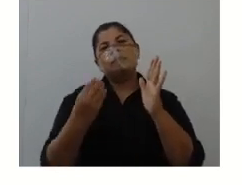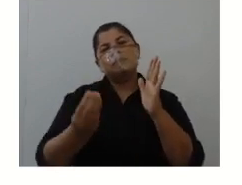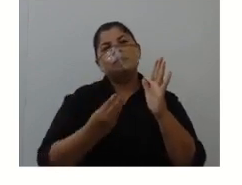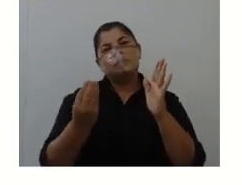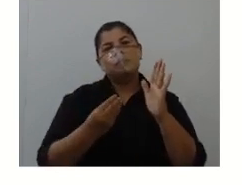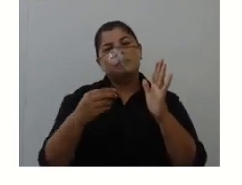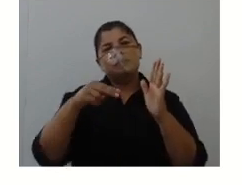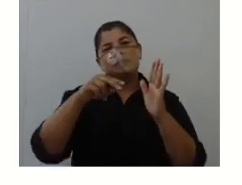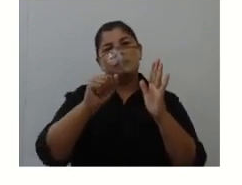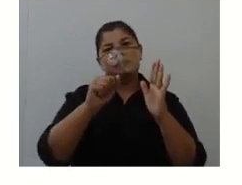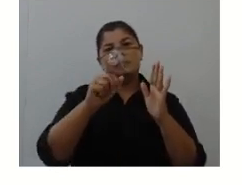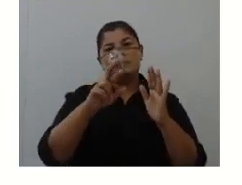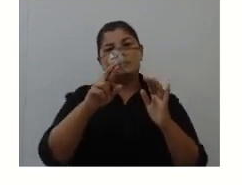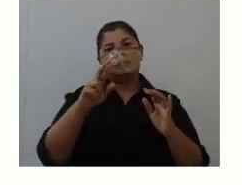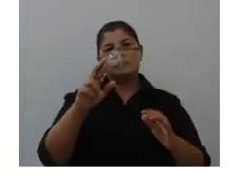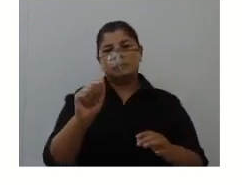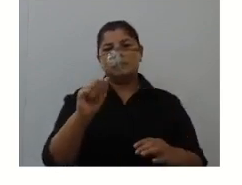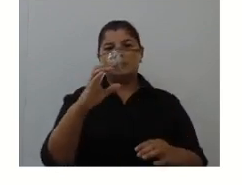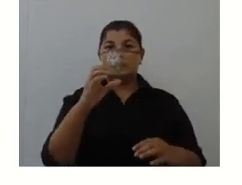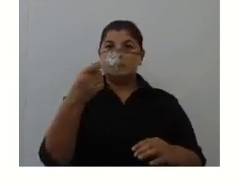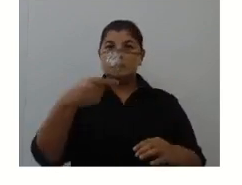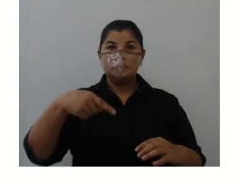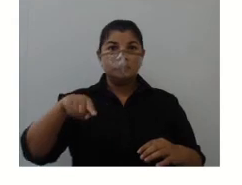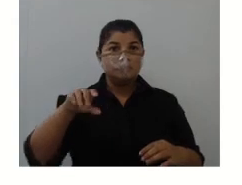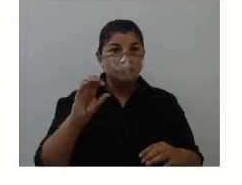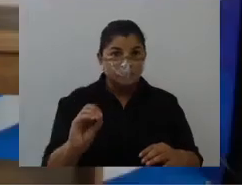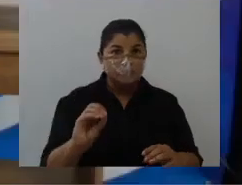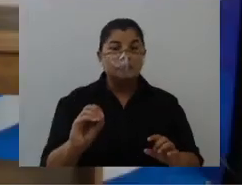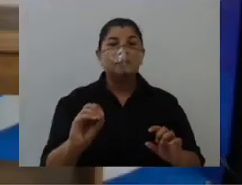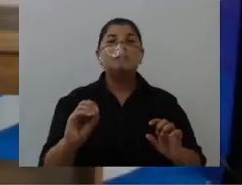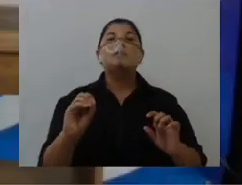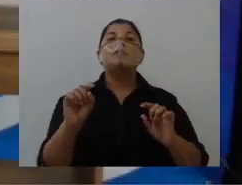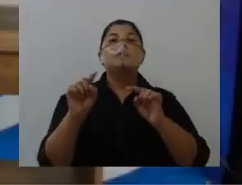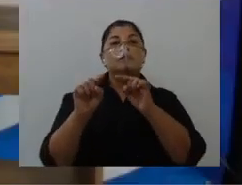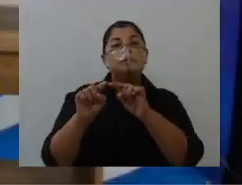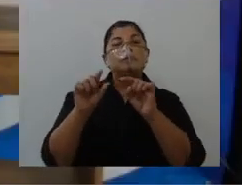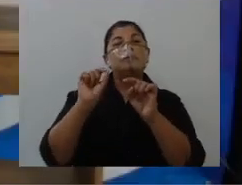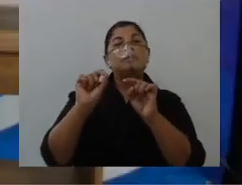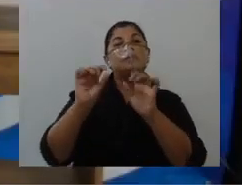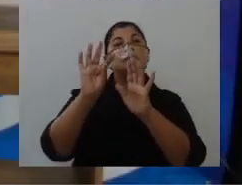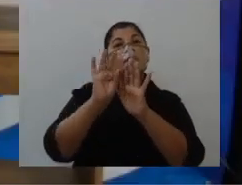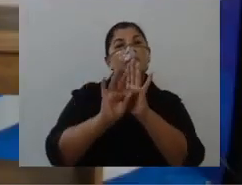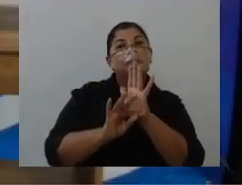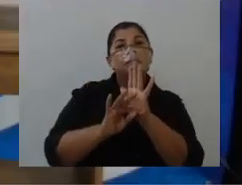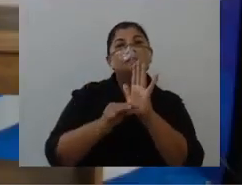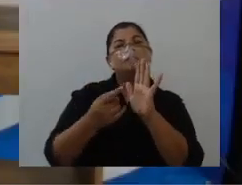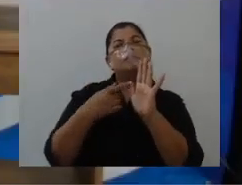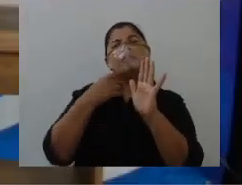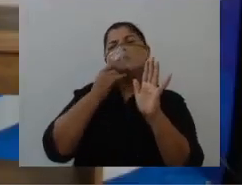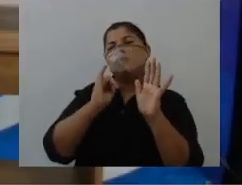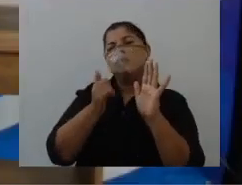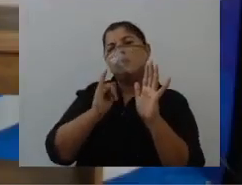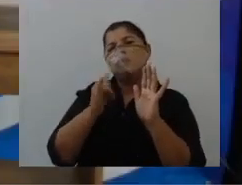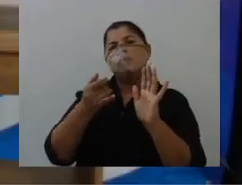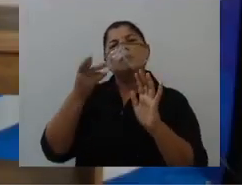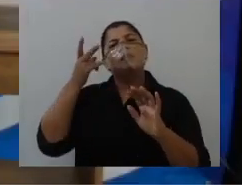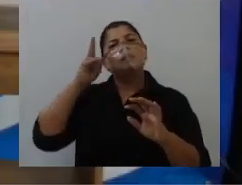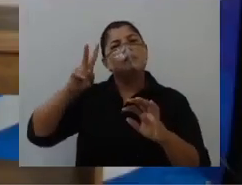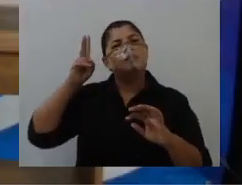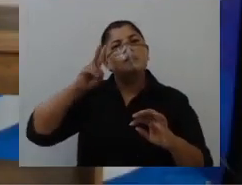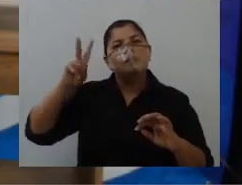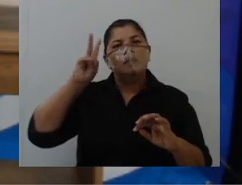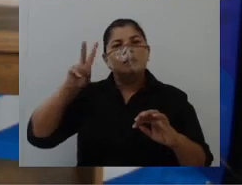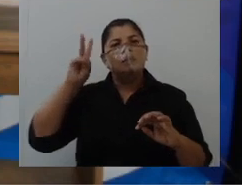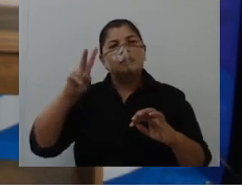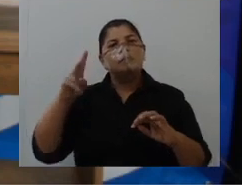em narração, se liga nisso, o texto narrativo é aquele que se preocupa em contar histórias. Lembra quando a